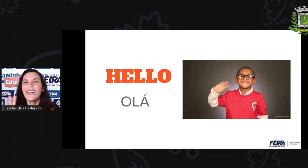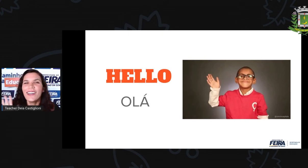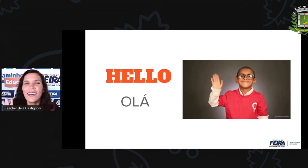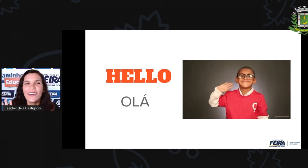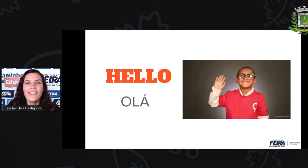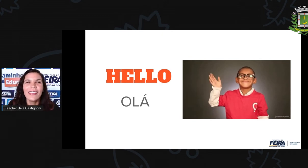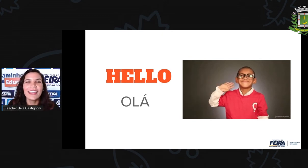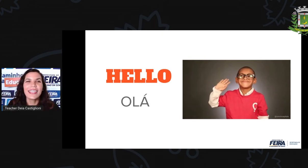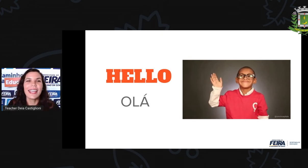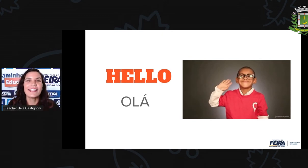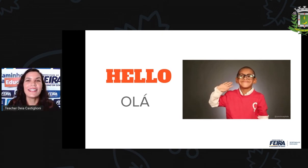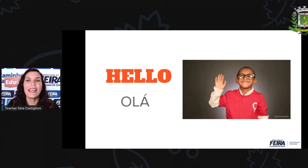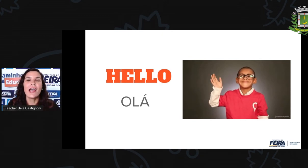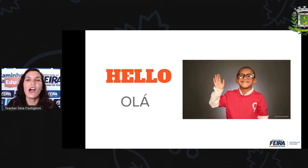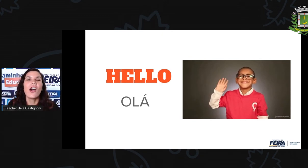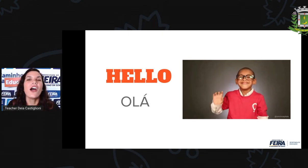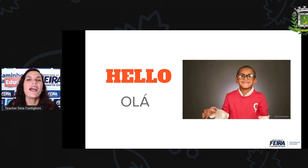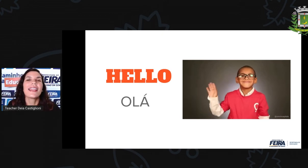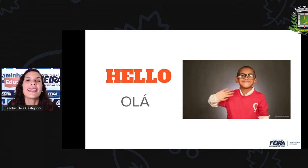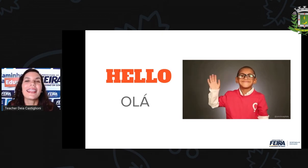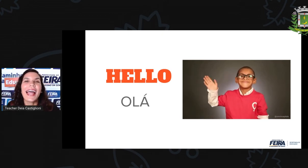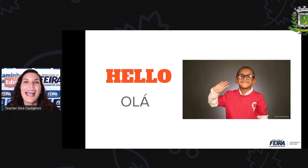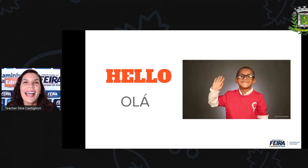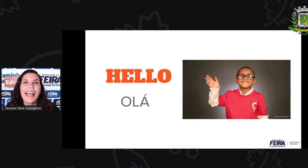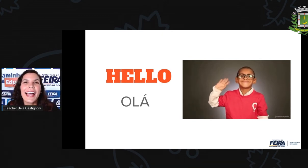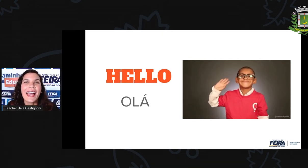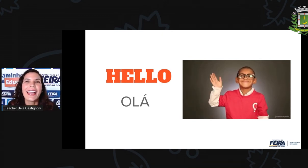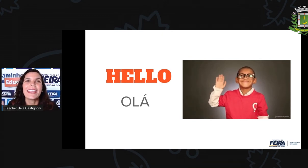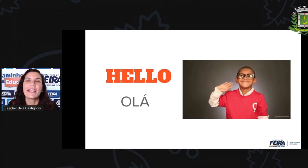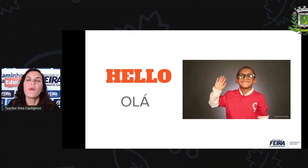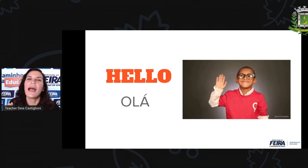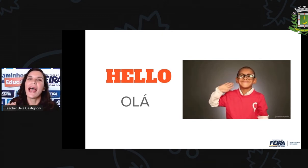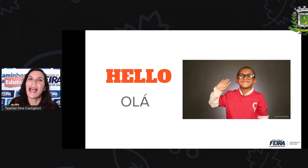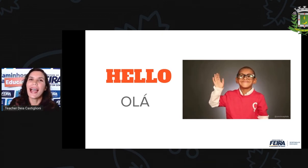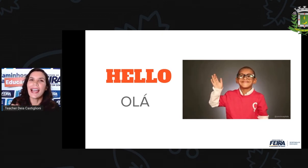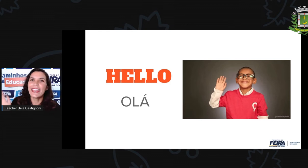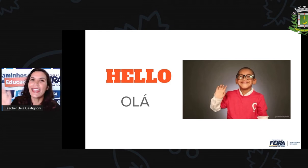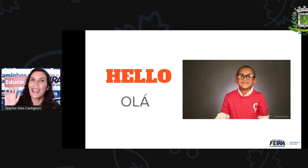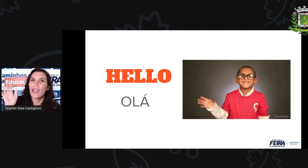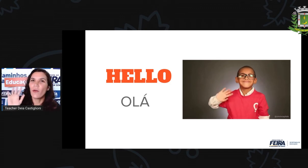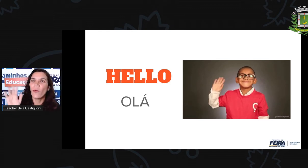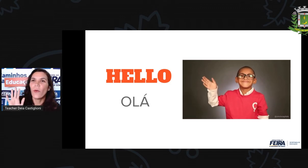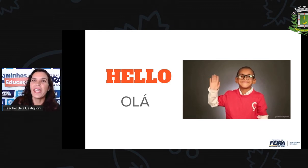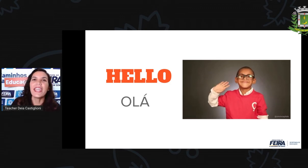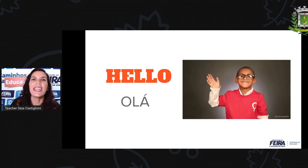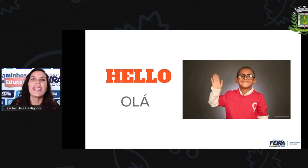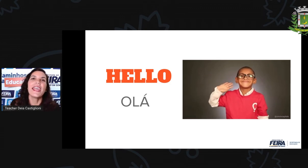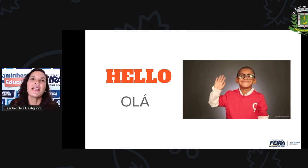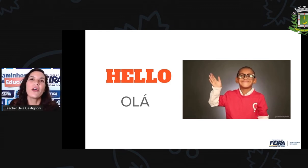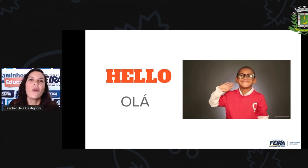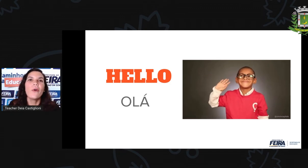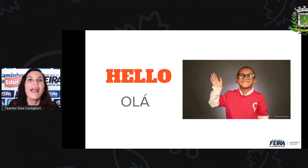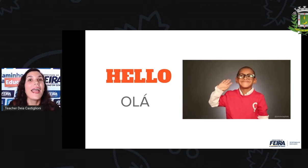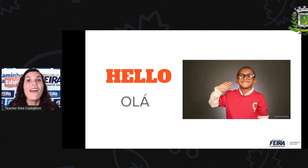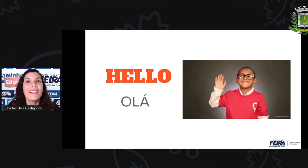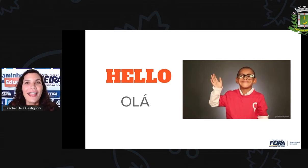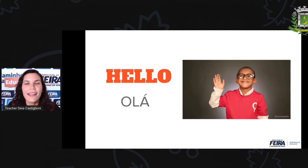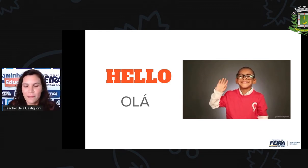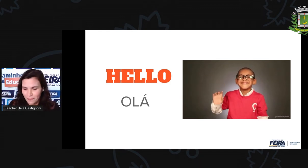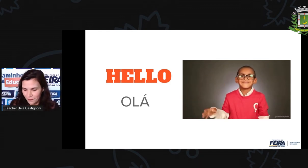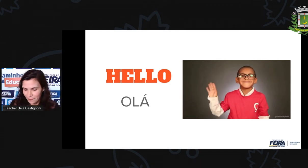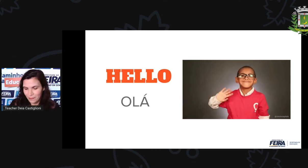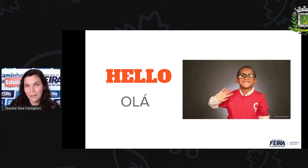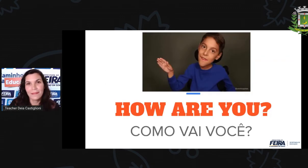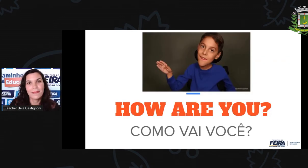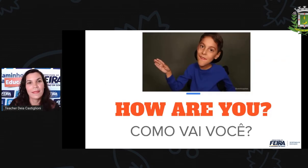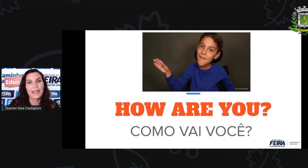hello, que quer dizer olá. Então, hi é oi e hello é olá.